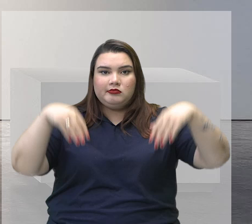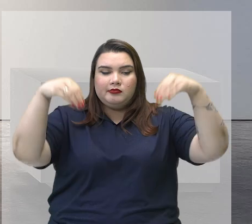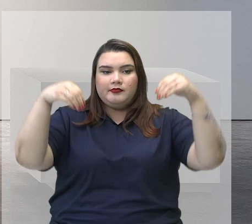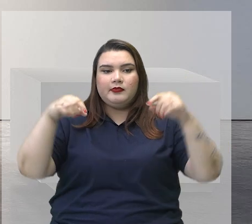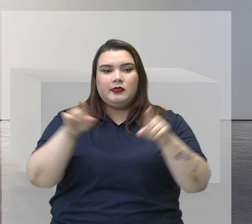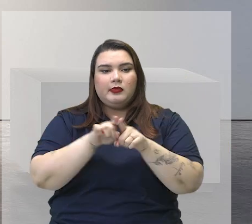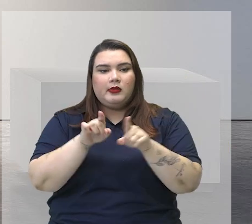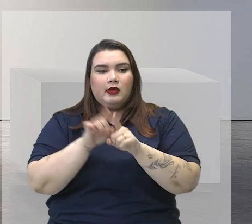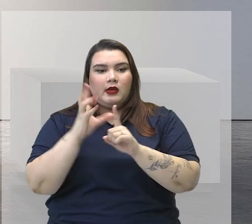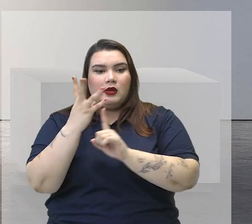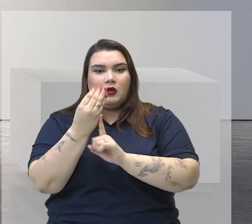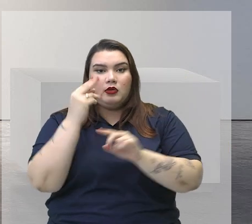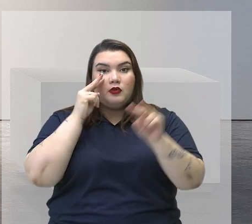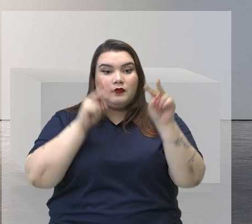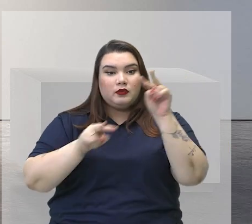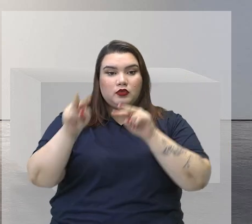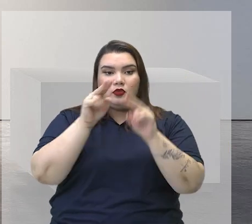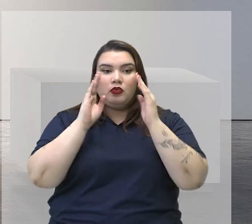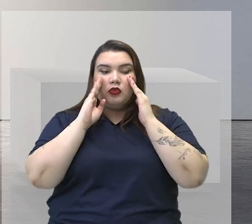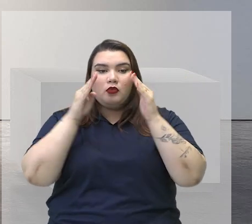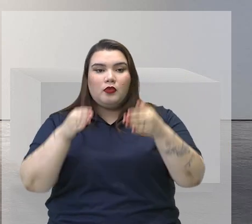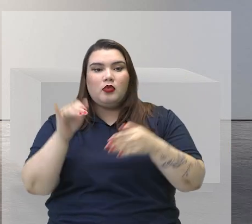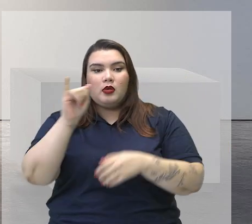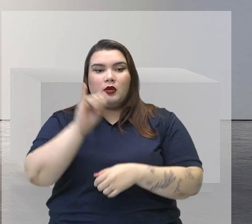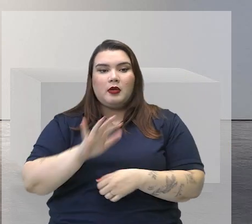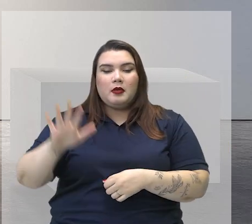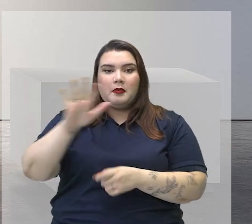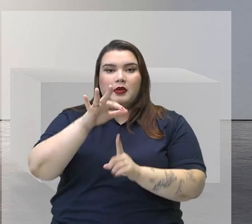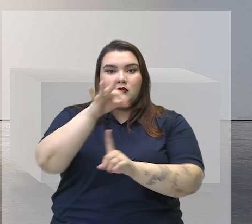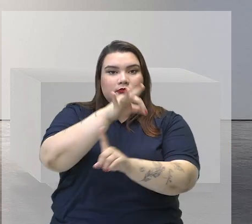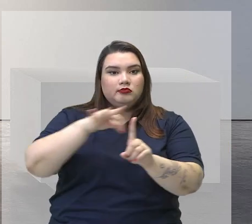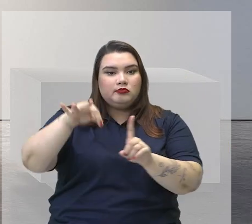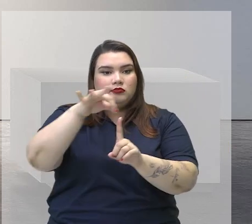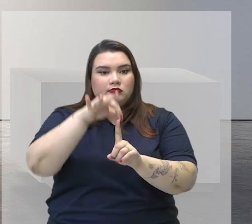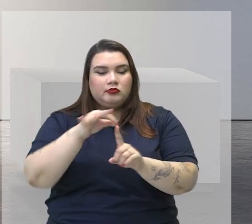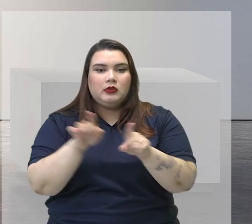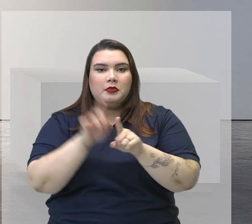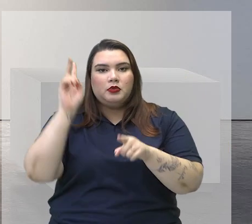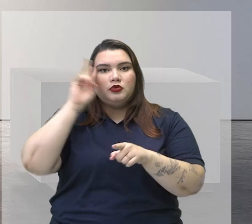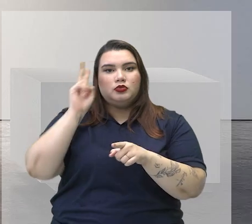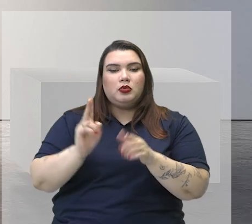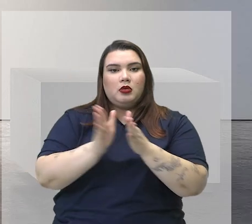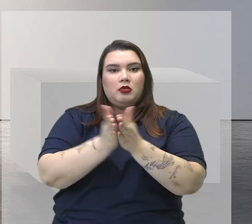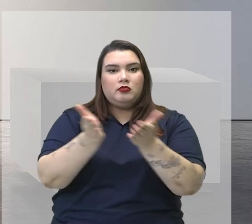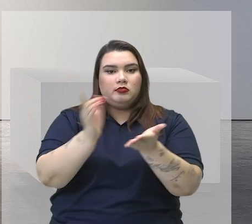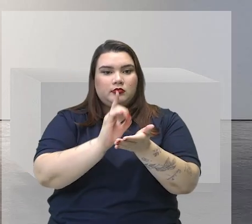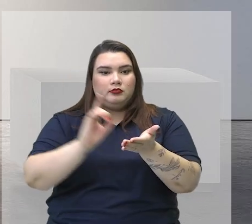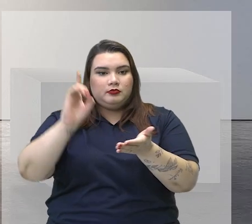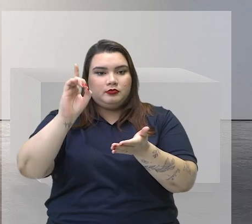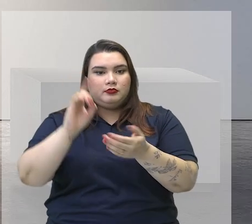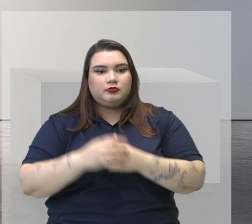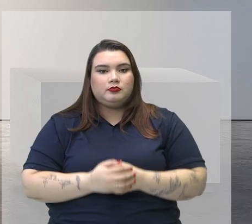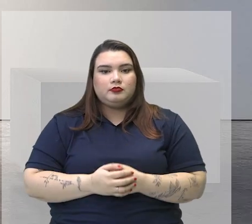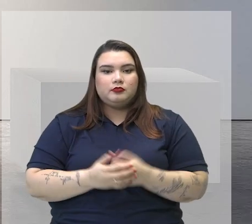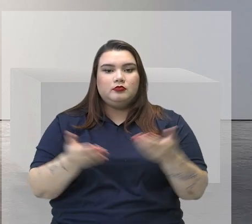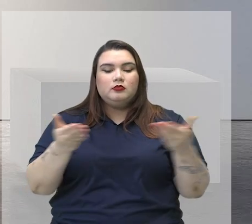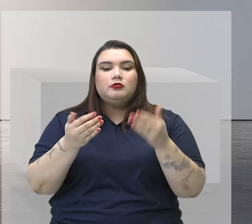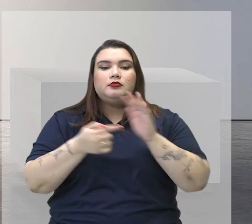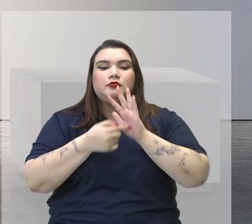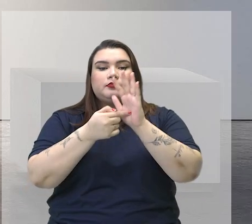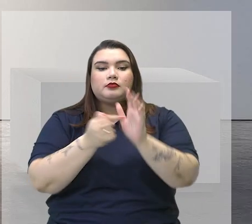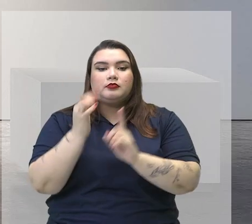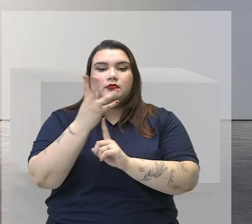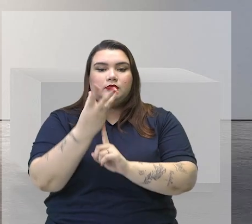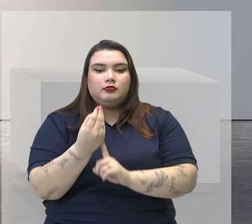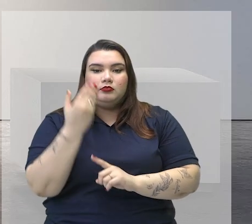artes visuais eram voltadas para imagens de santos e histórias bíblicas. E vamos mostrar uma arte, certo?